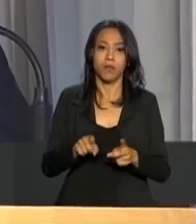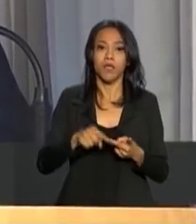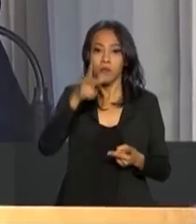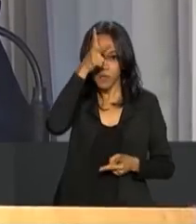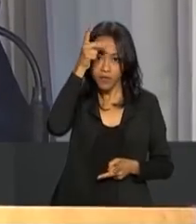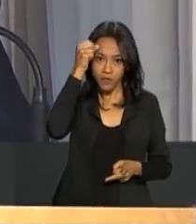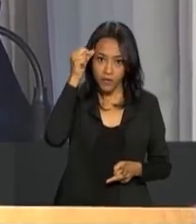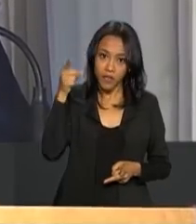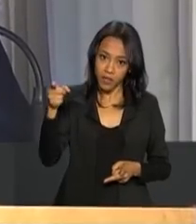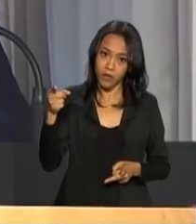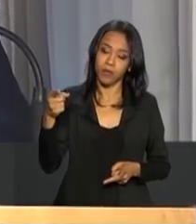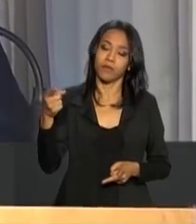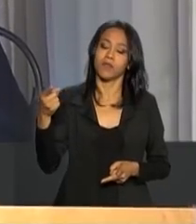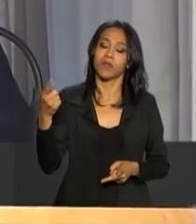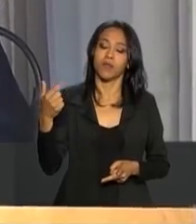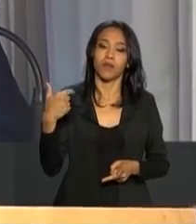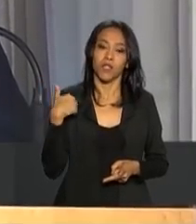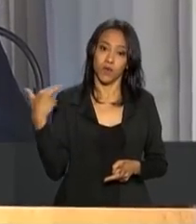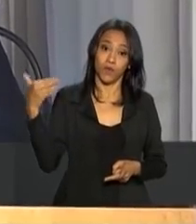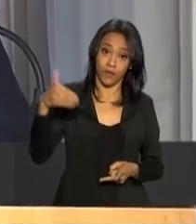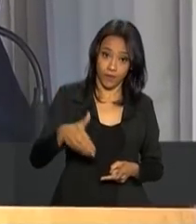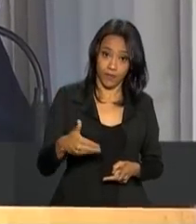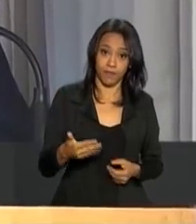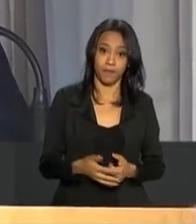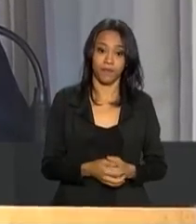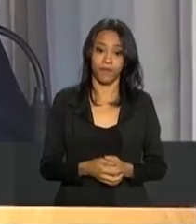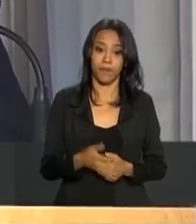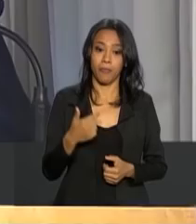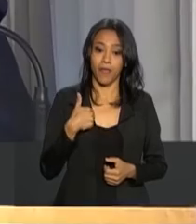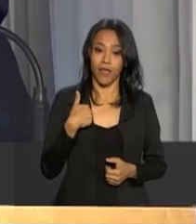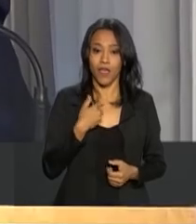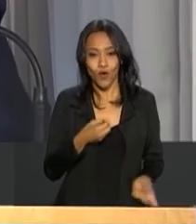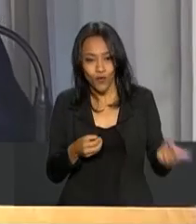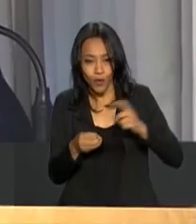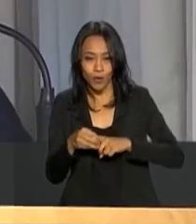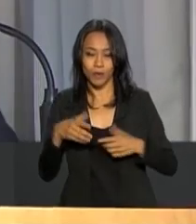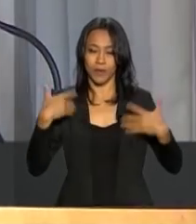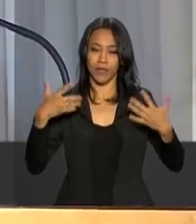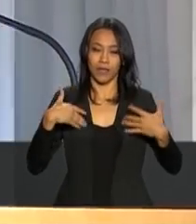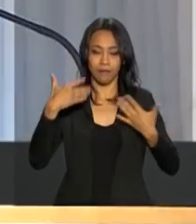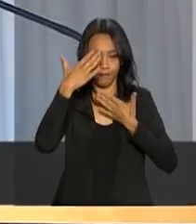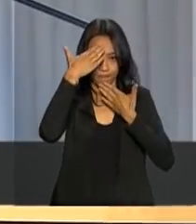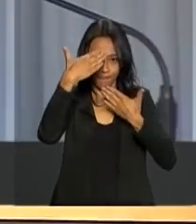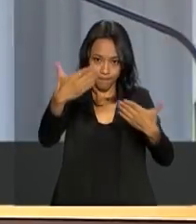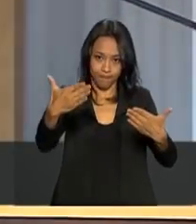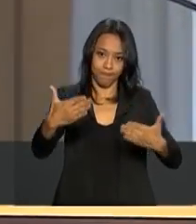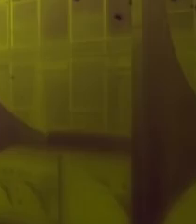a propósito da minha vinda aqui a Brasília. Eu volto turbinado para Brasília. Muito obrigado.